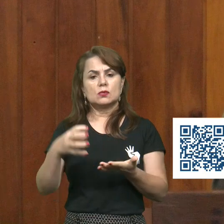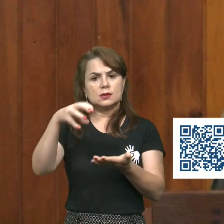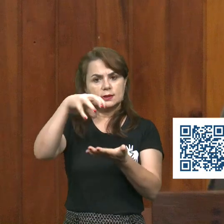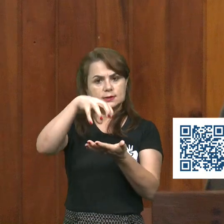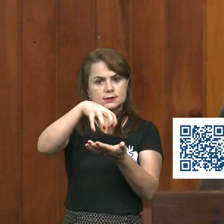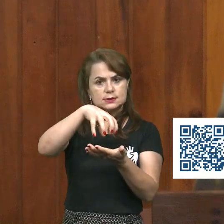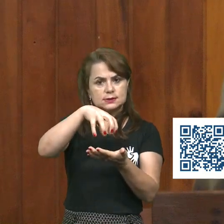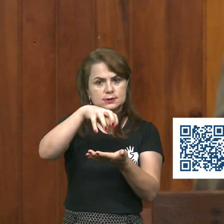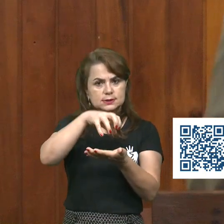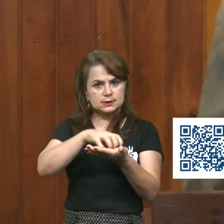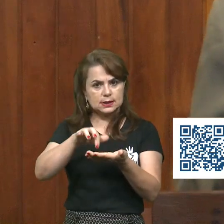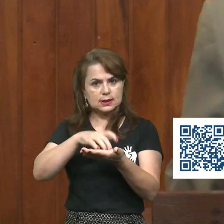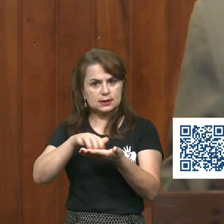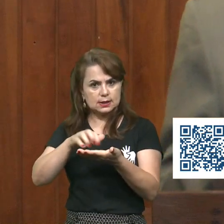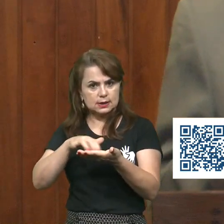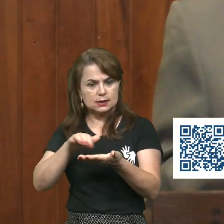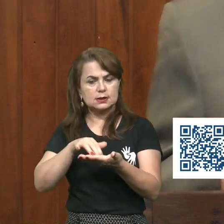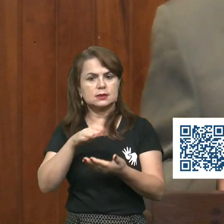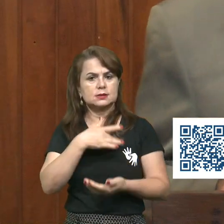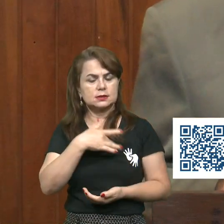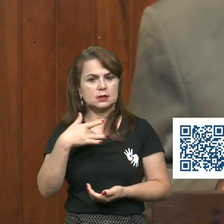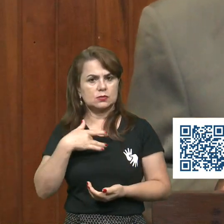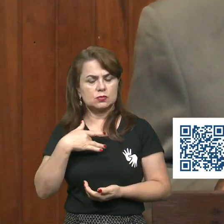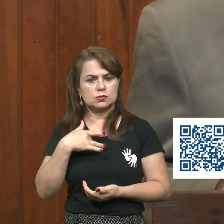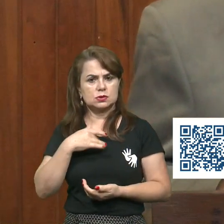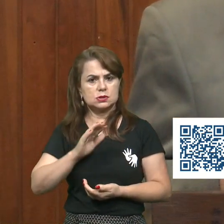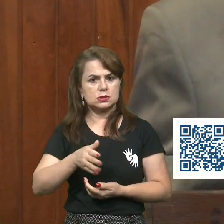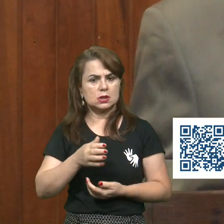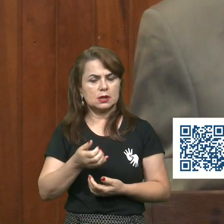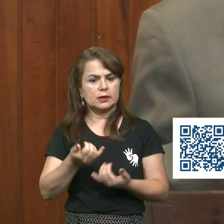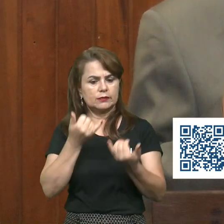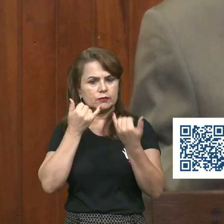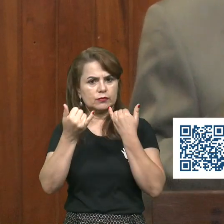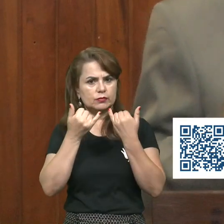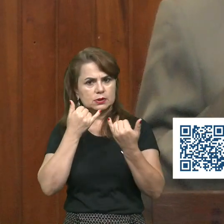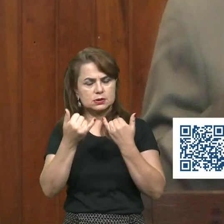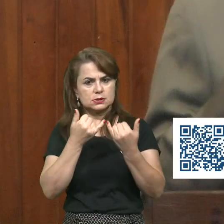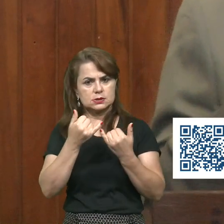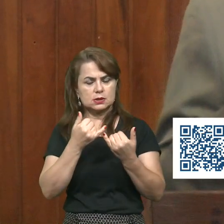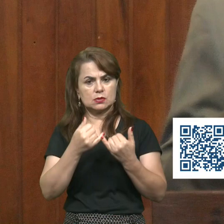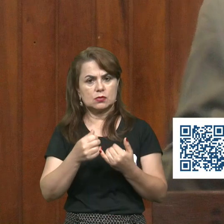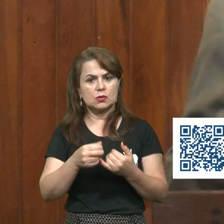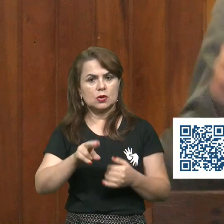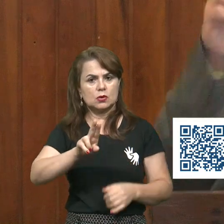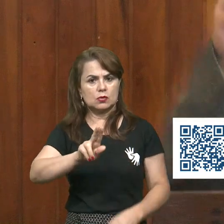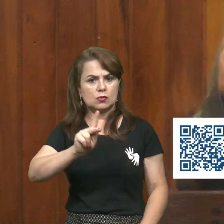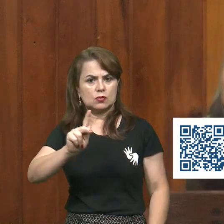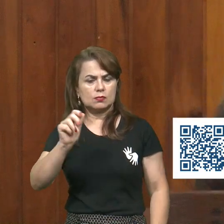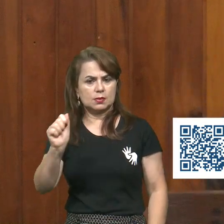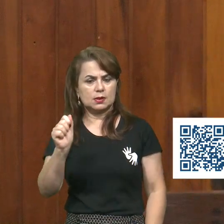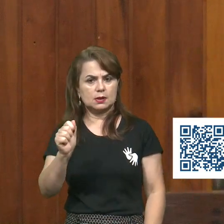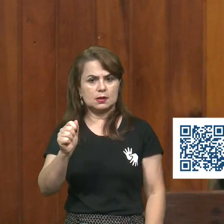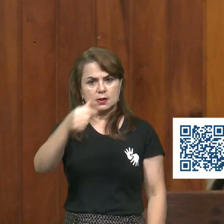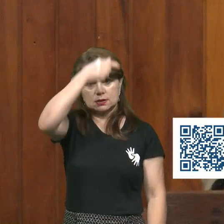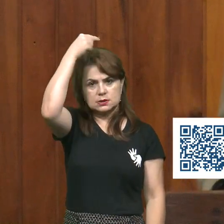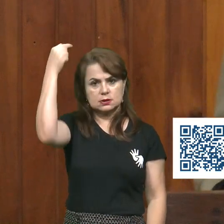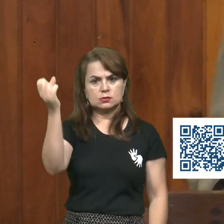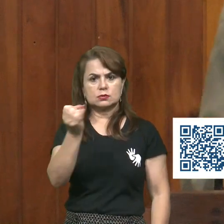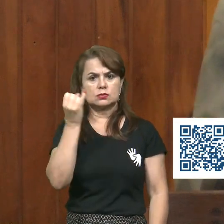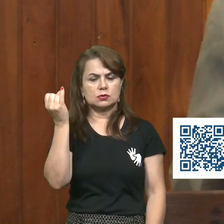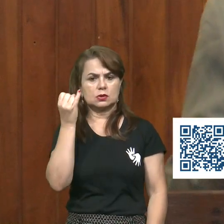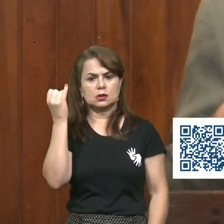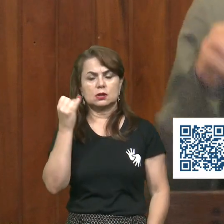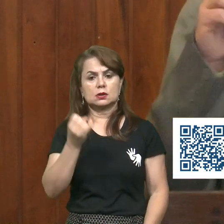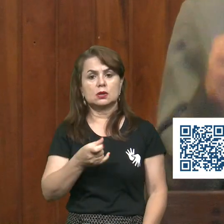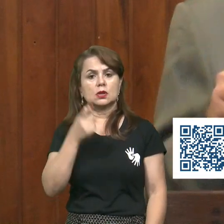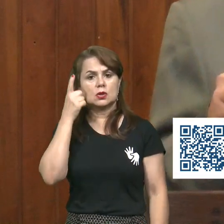A Secretaria Municipal de Saúde informou que o pronto atendimento da UPA da Zona Norte conseguiu